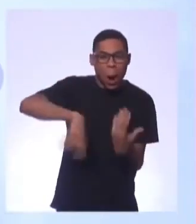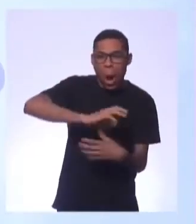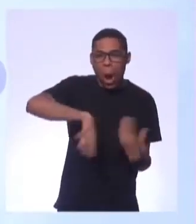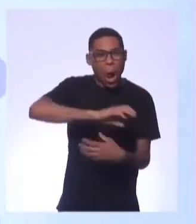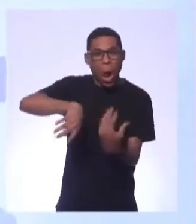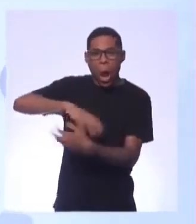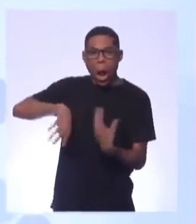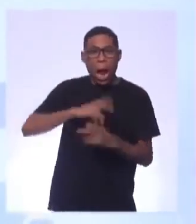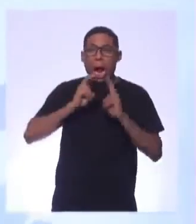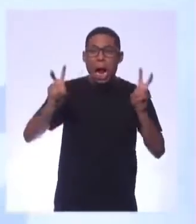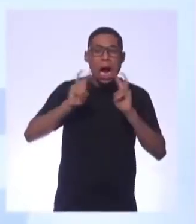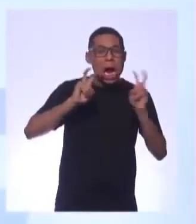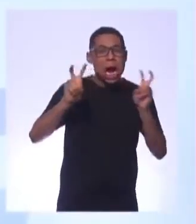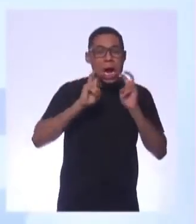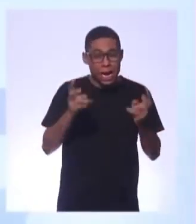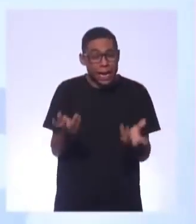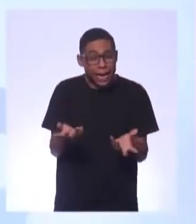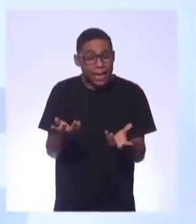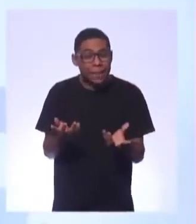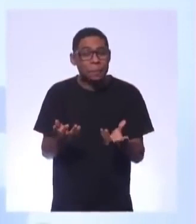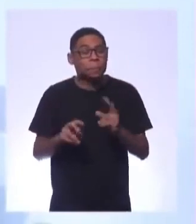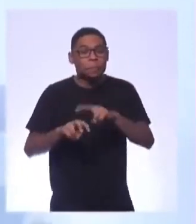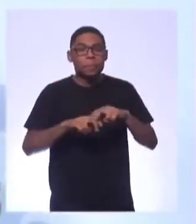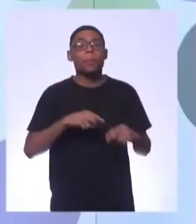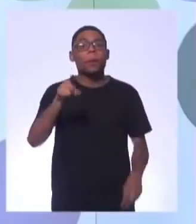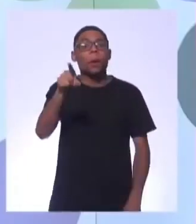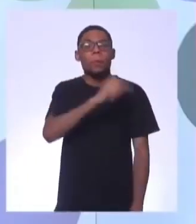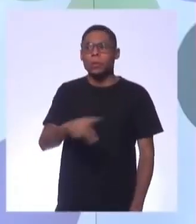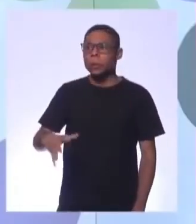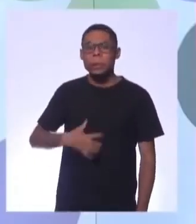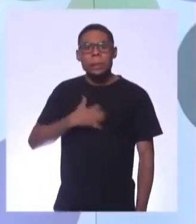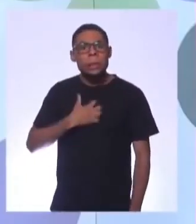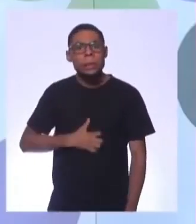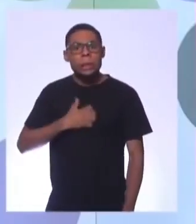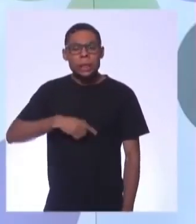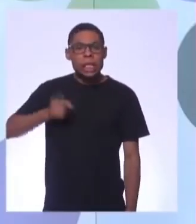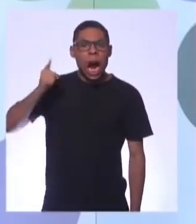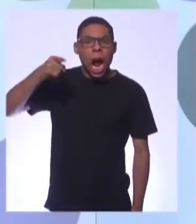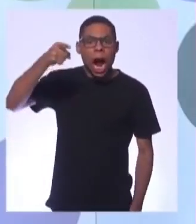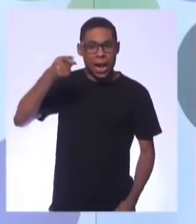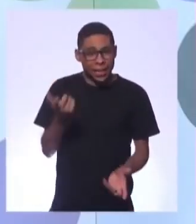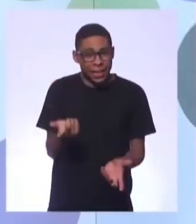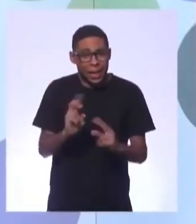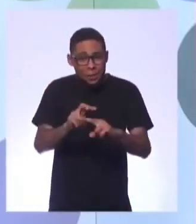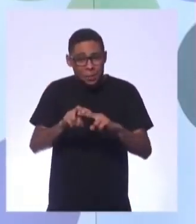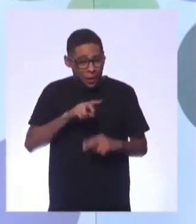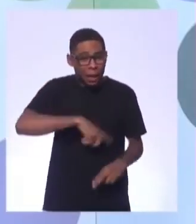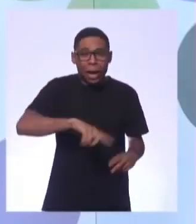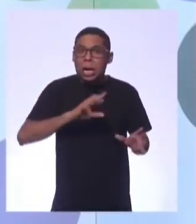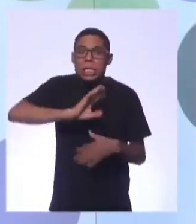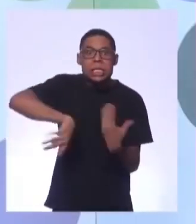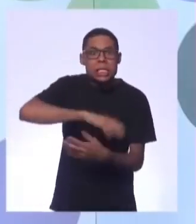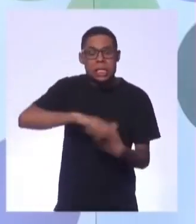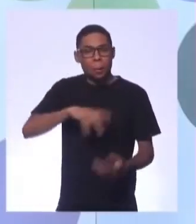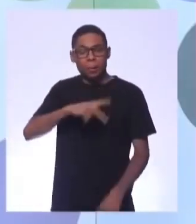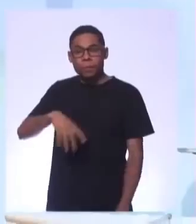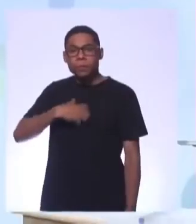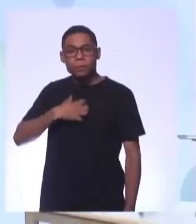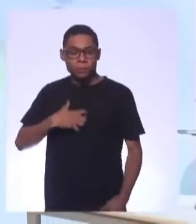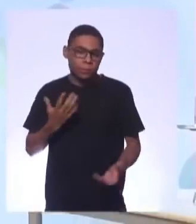temperatura da sala aumenta porque todo mundo tá emitindo calor ali, né? E a bronca do professor também. É, isso mesmo. Pessoal, então eu também posso retirar a energia,